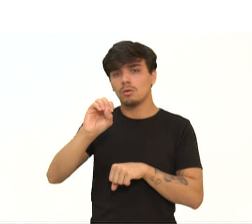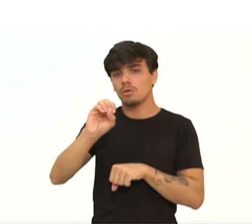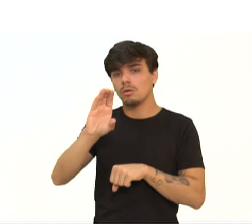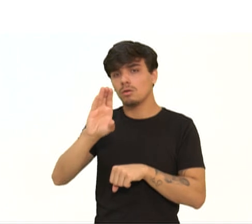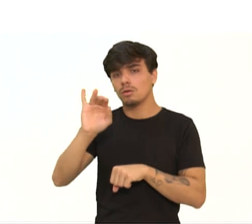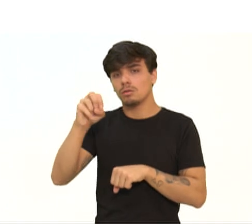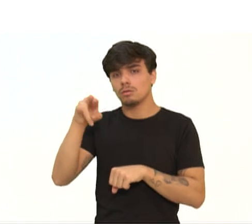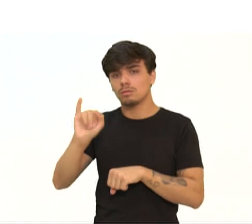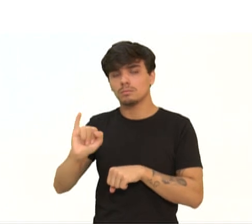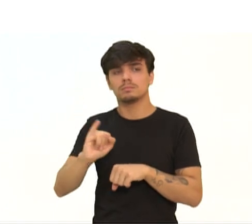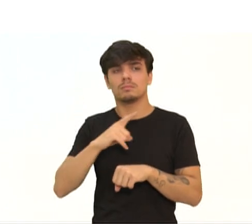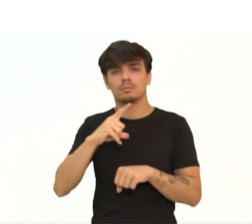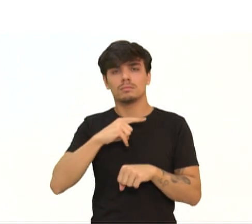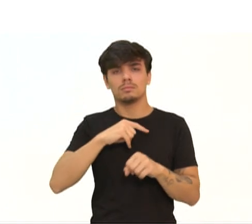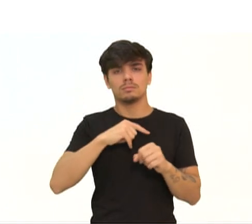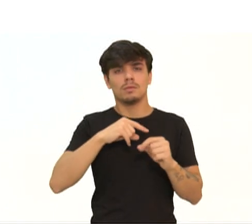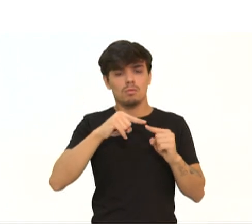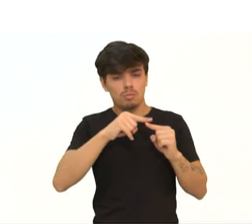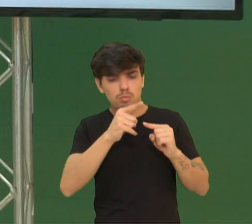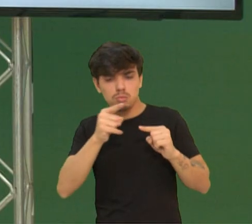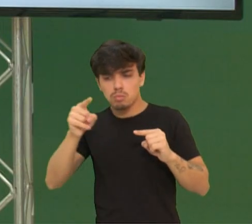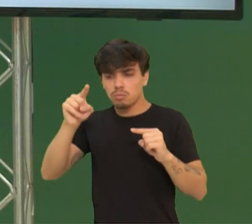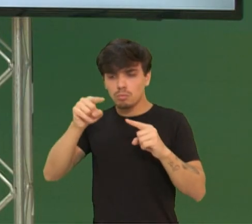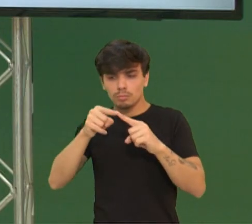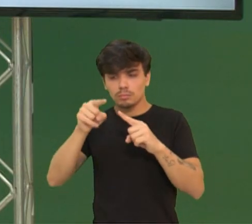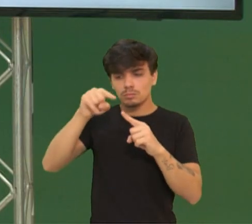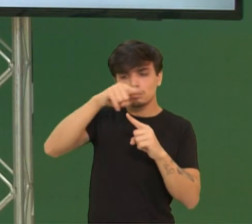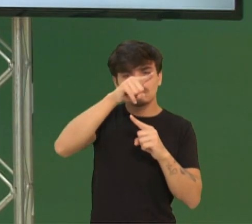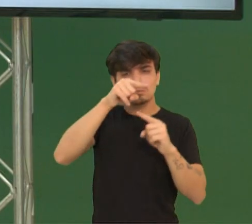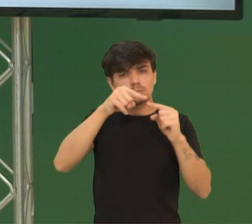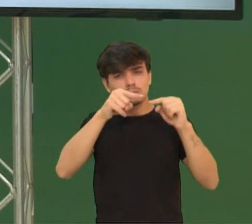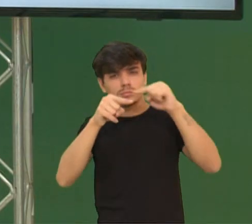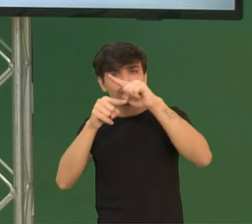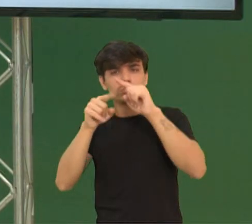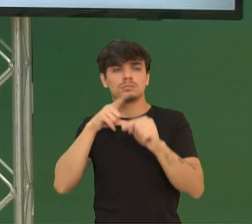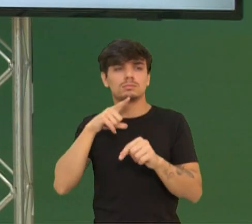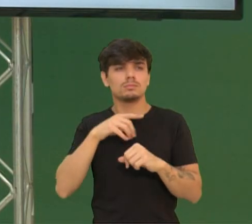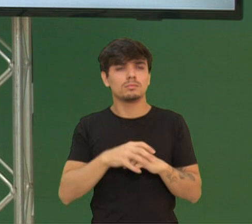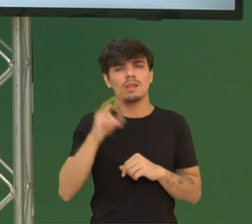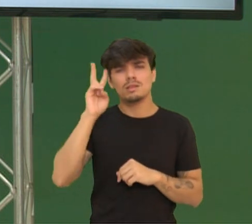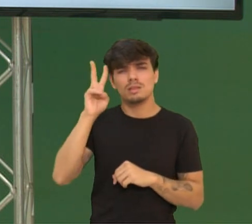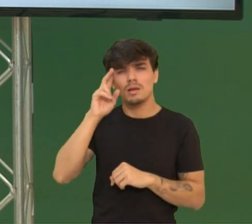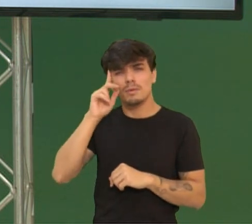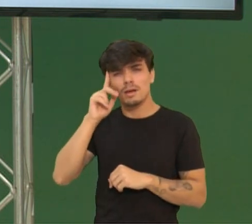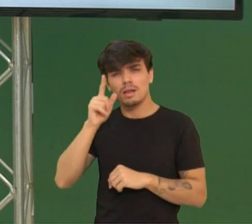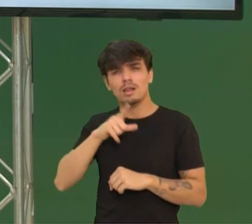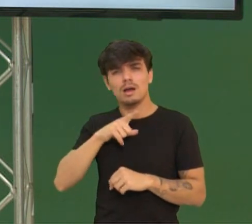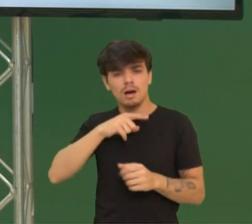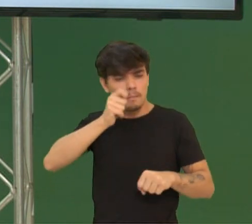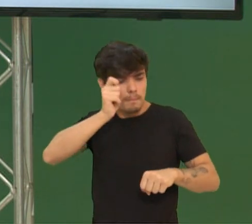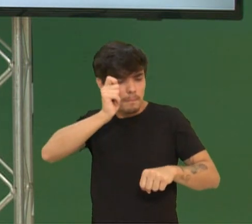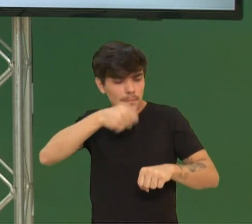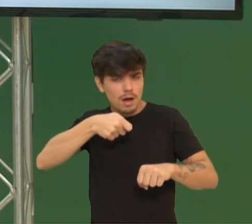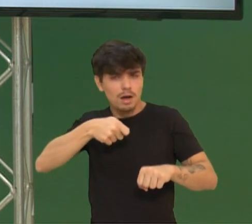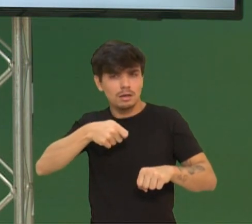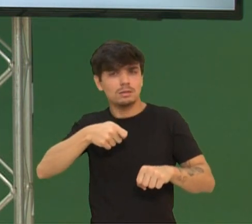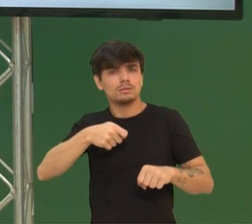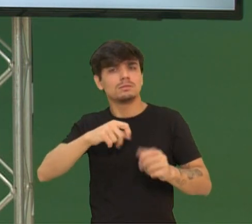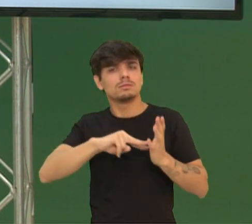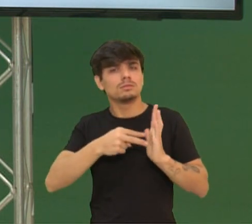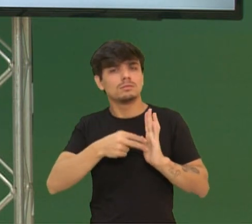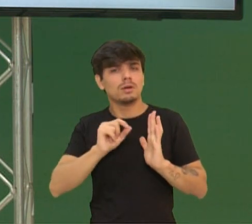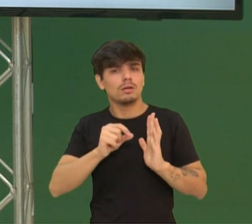Como os outros artistas, ele vai trabalhar com a tecnologia da época. Em 1909, a eletricidade, a energia elétrica era uma coisa bem importante,